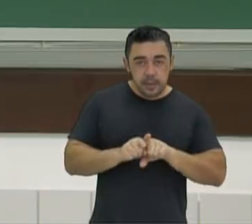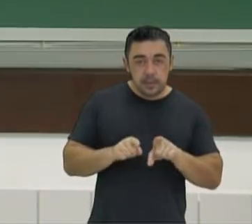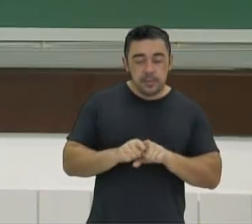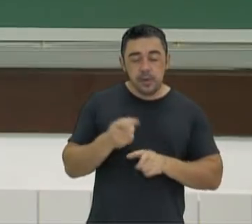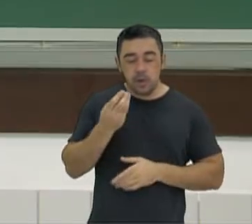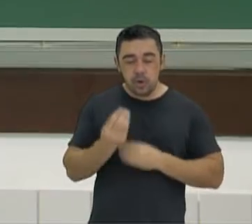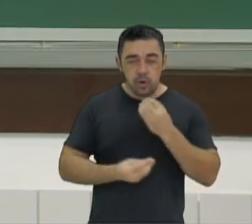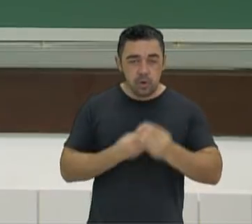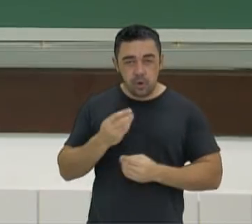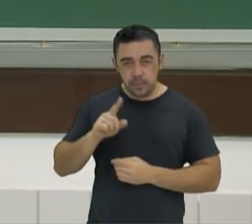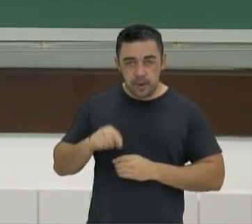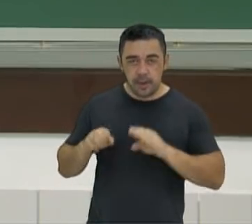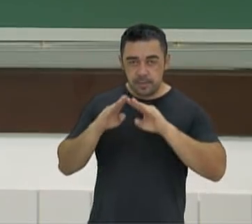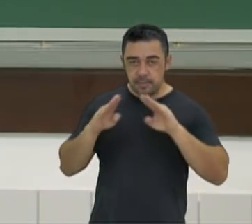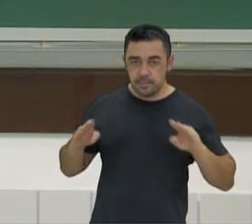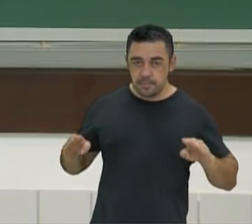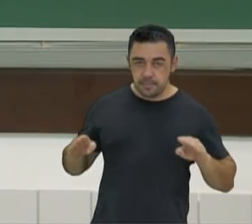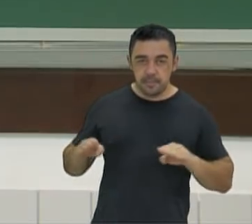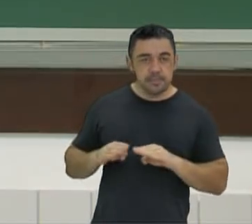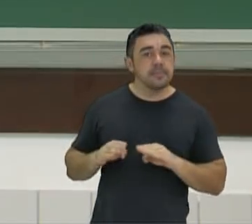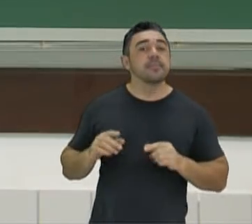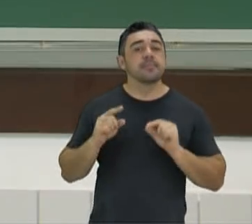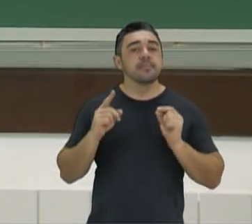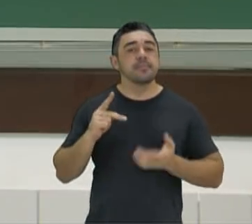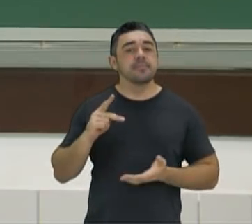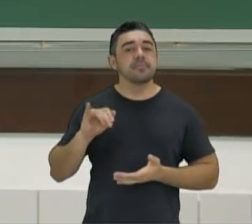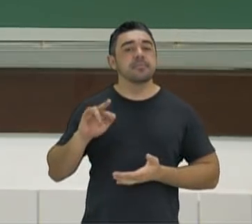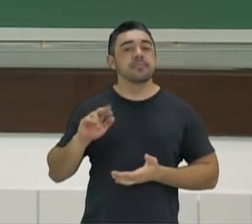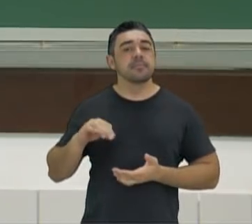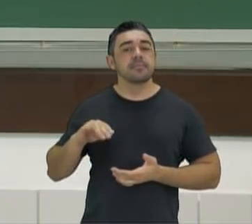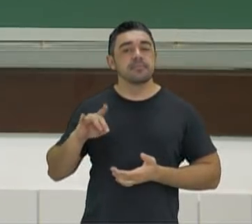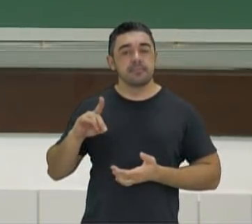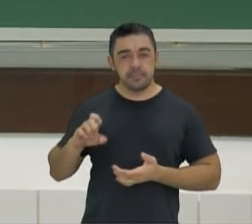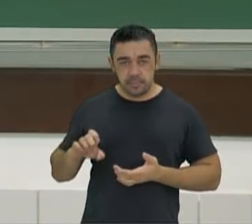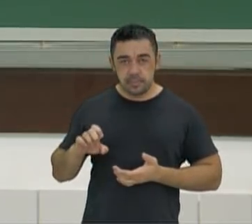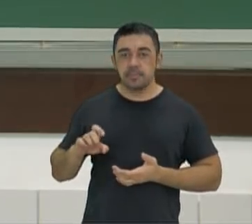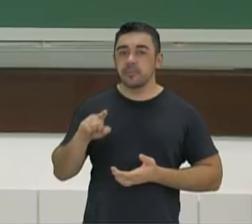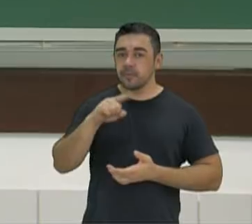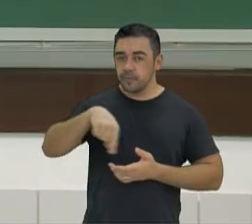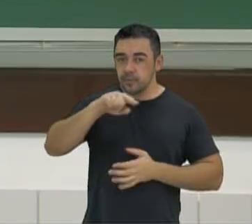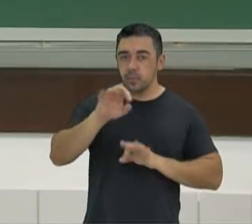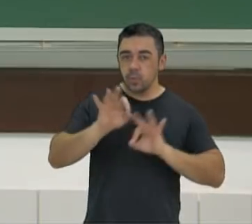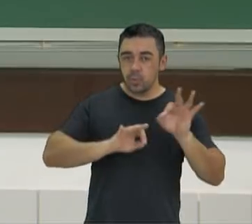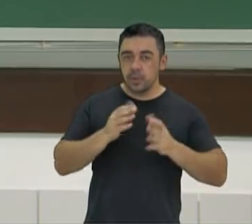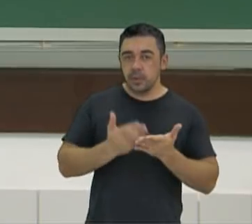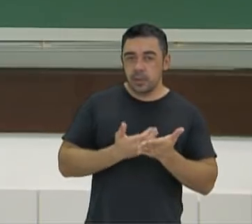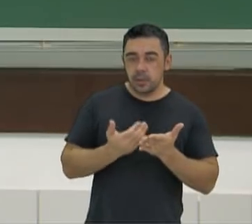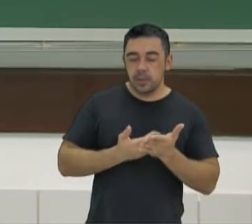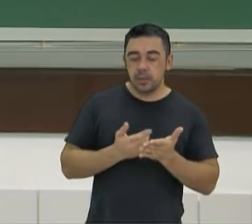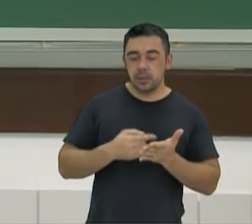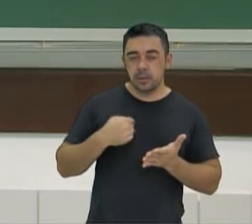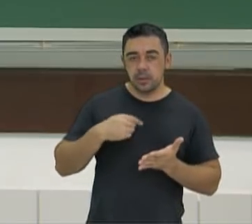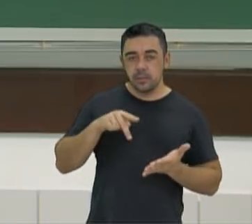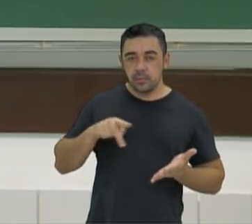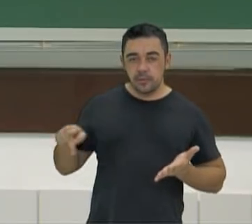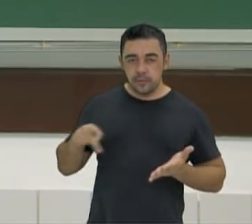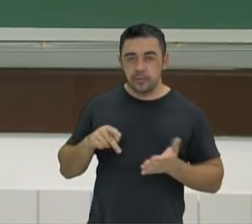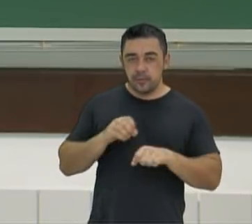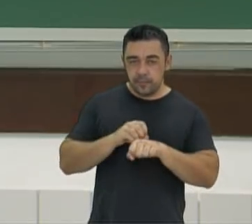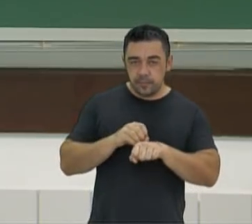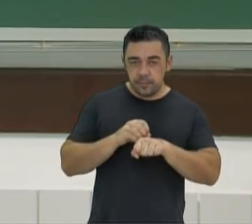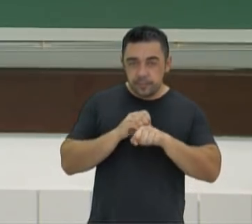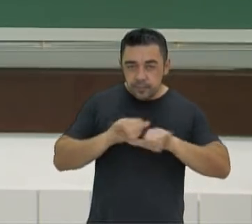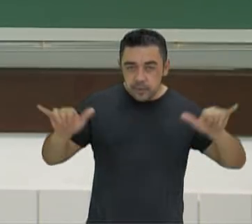de um prisma. Hoje a gente vai falar bastante sobre os elementos das pirâmides. Então, organiza o caderno de vocês enquanto a professora vai dar os